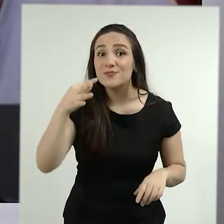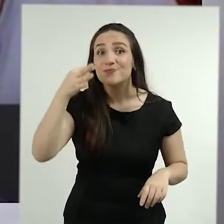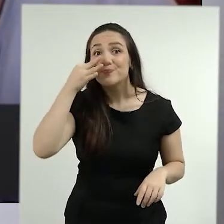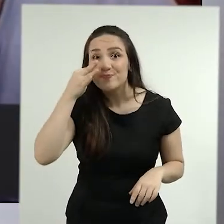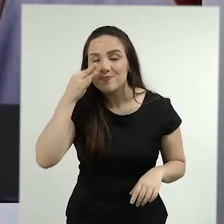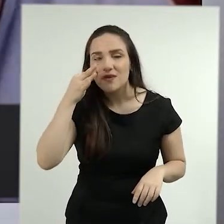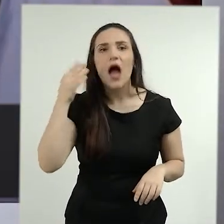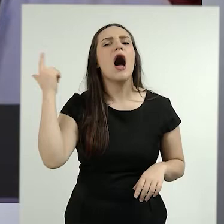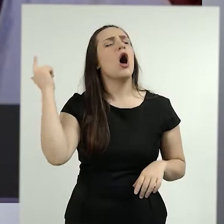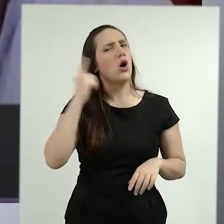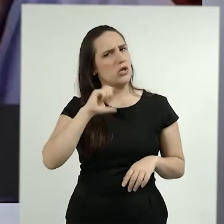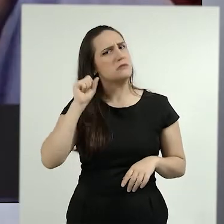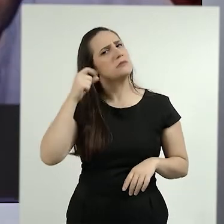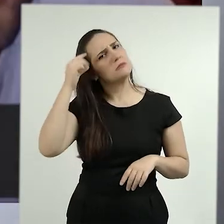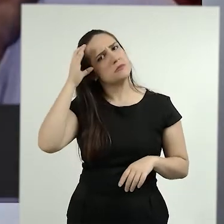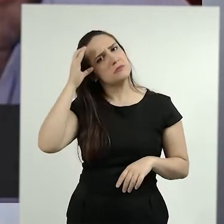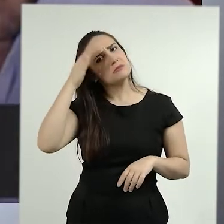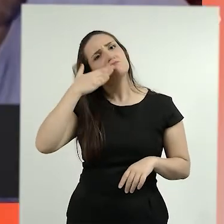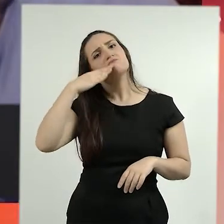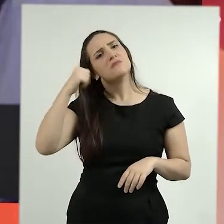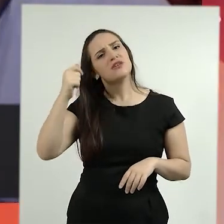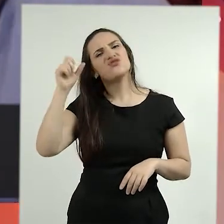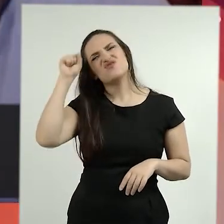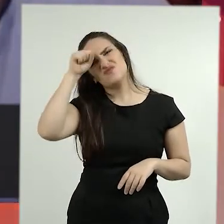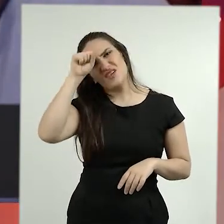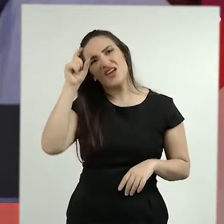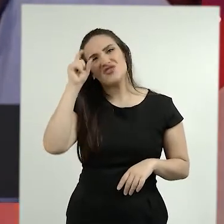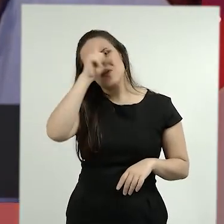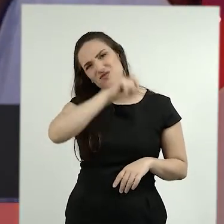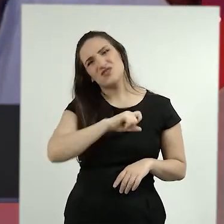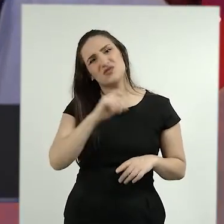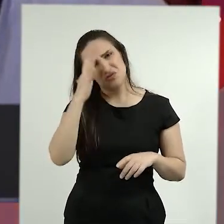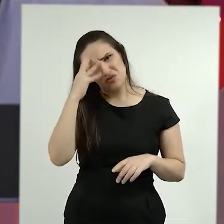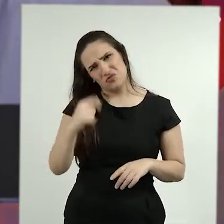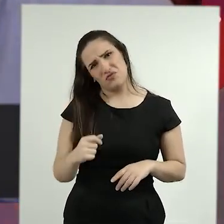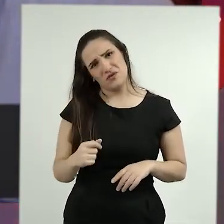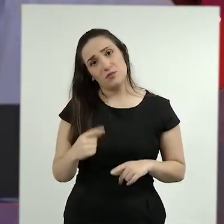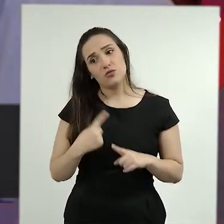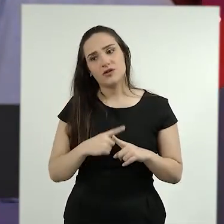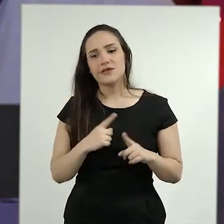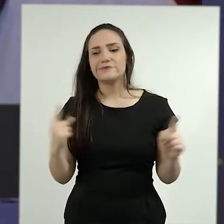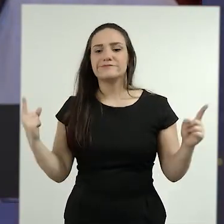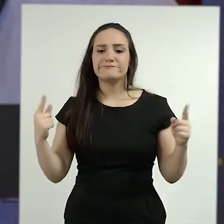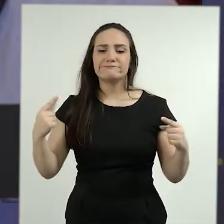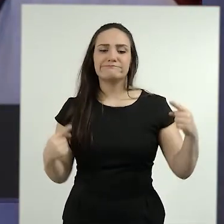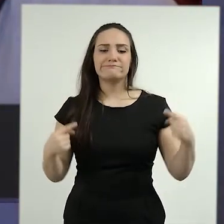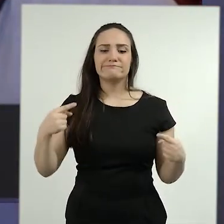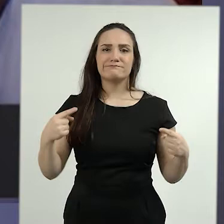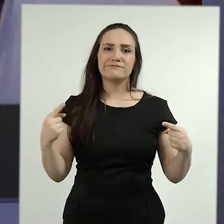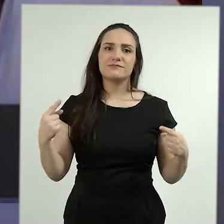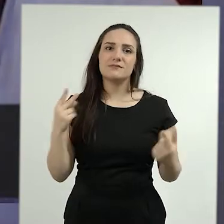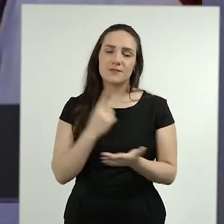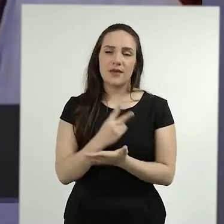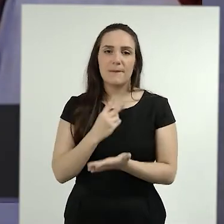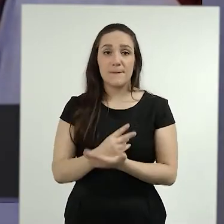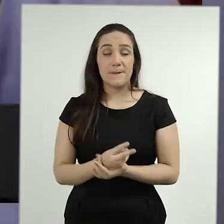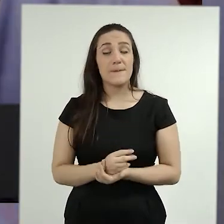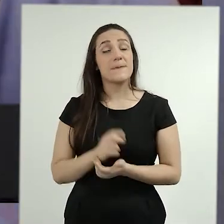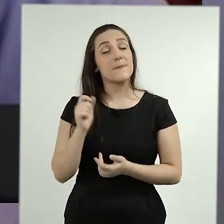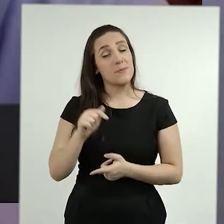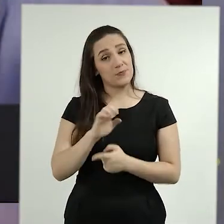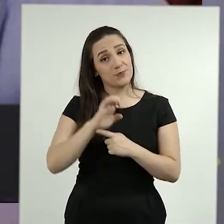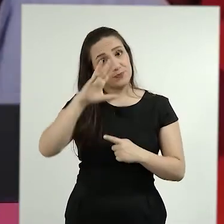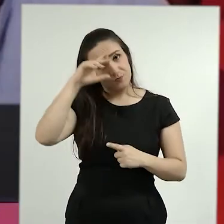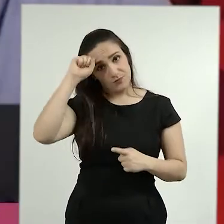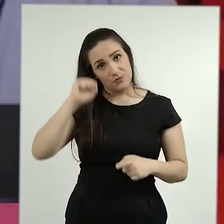gente chegar num consenso, né, entre as partes. Na verdade, essa flexibilização já existe.